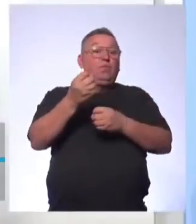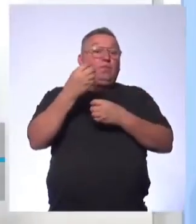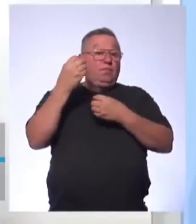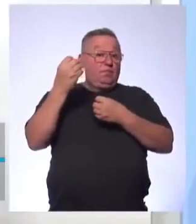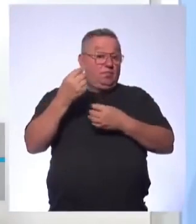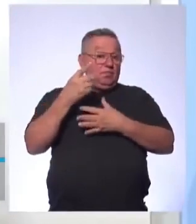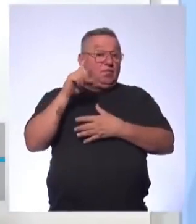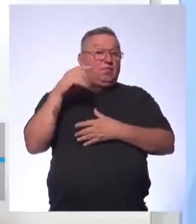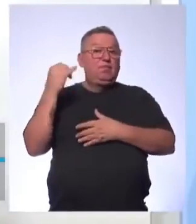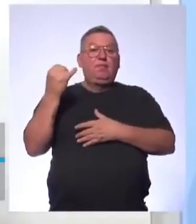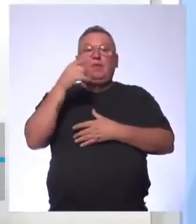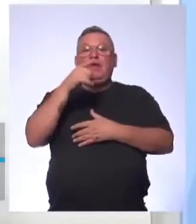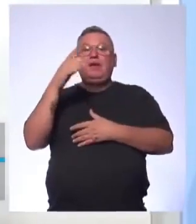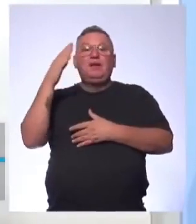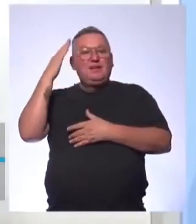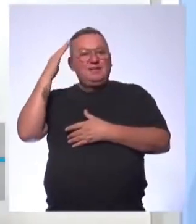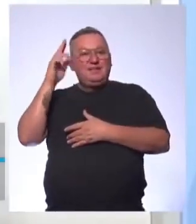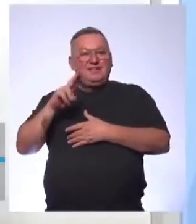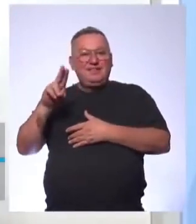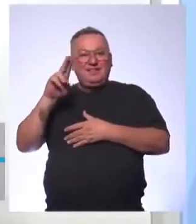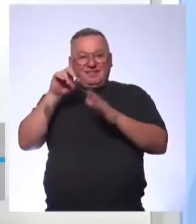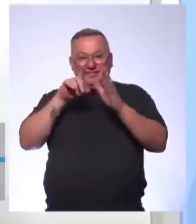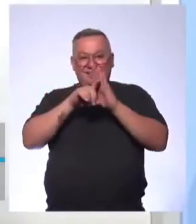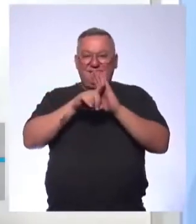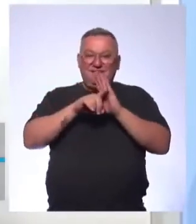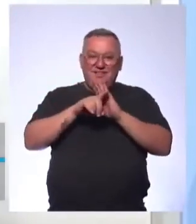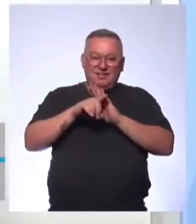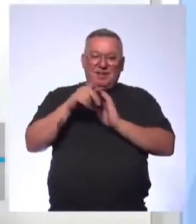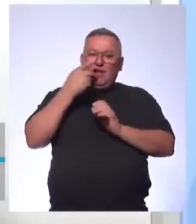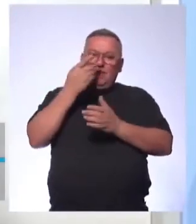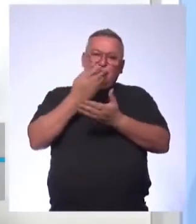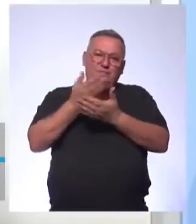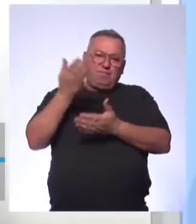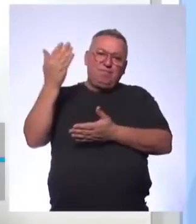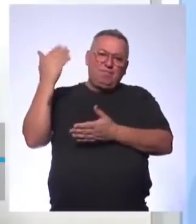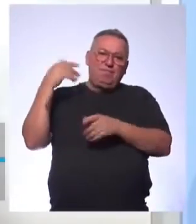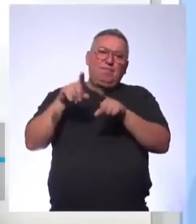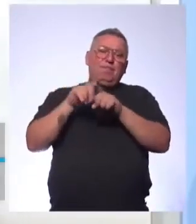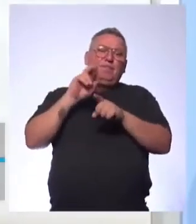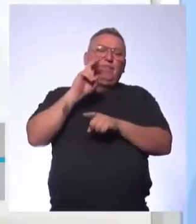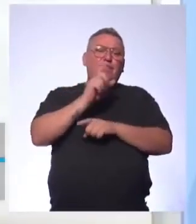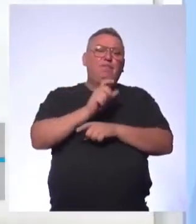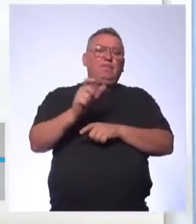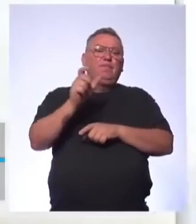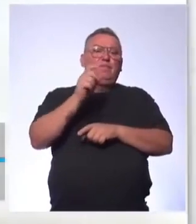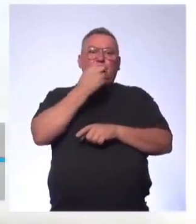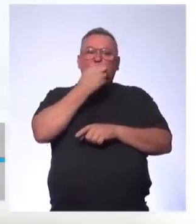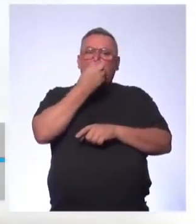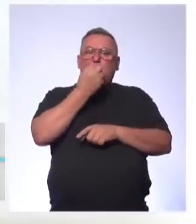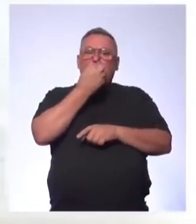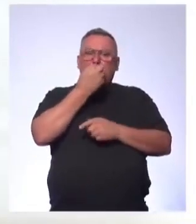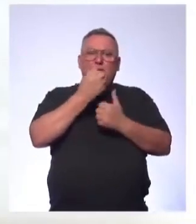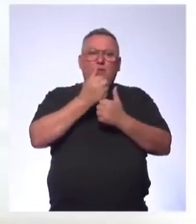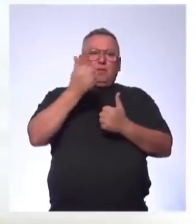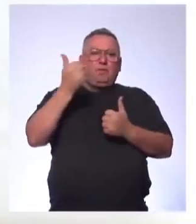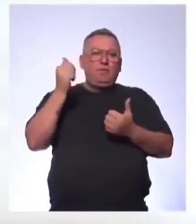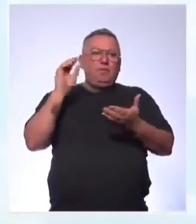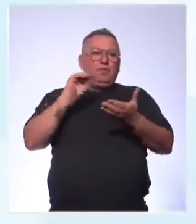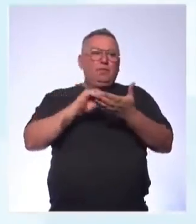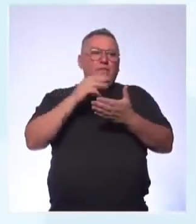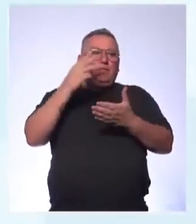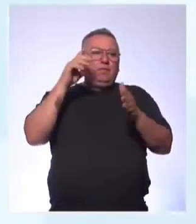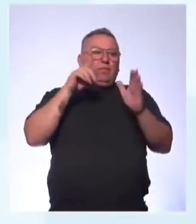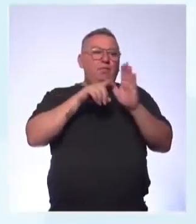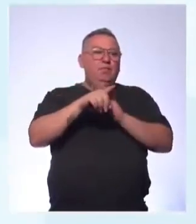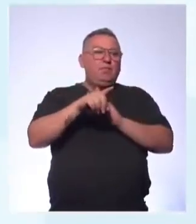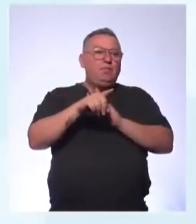É importante você saber os double questions, né, que eu falei na aula passada, e pegar uma palavra. Então, o diretor vai colocar ali as 3